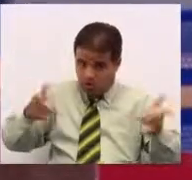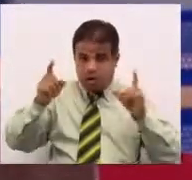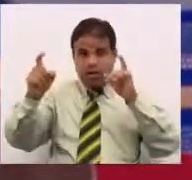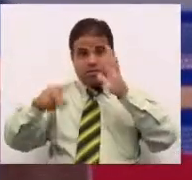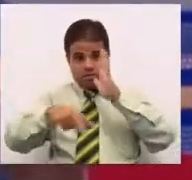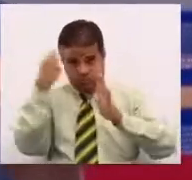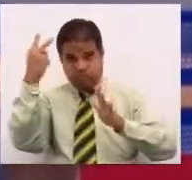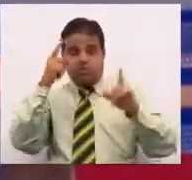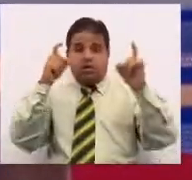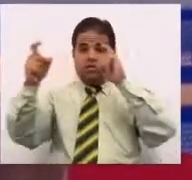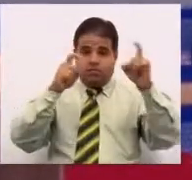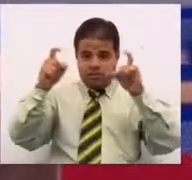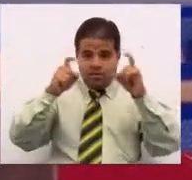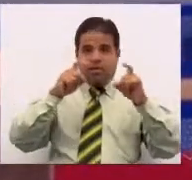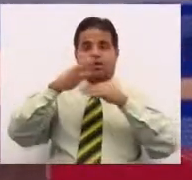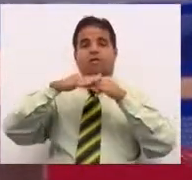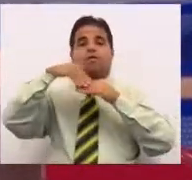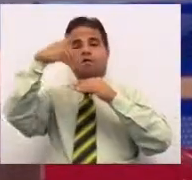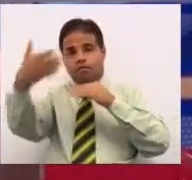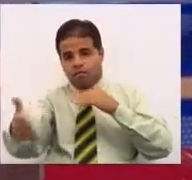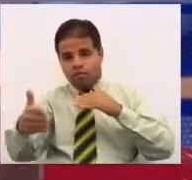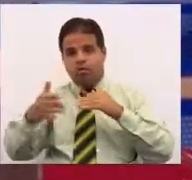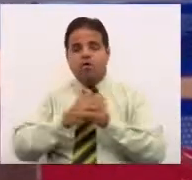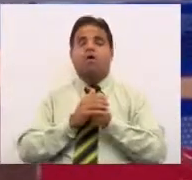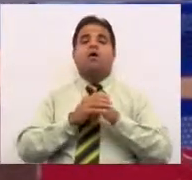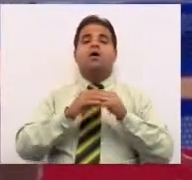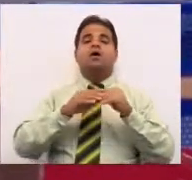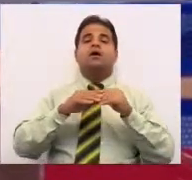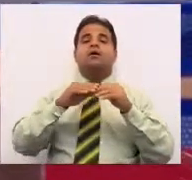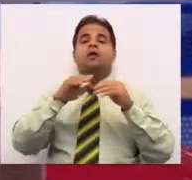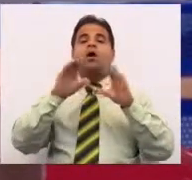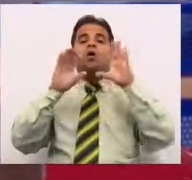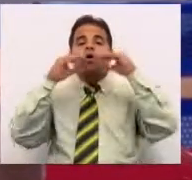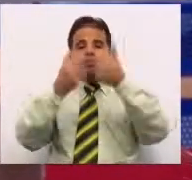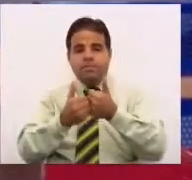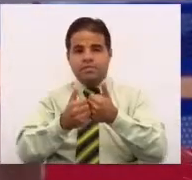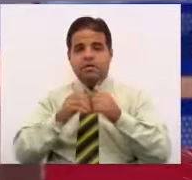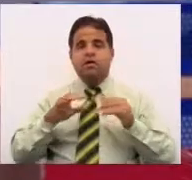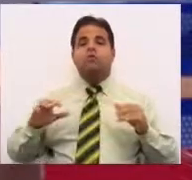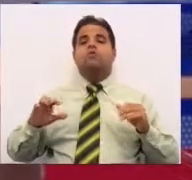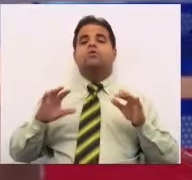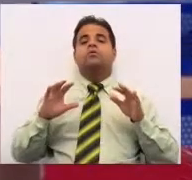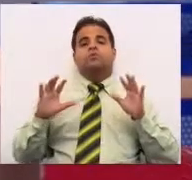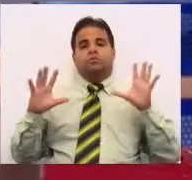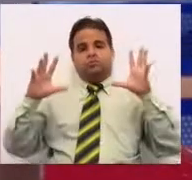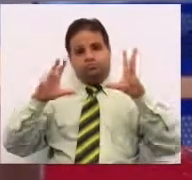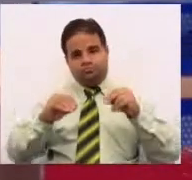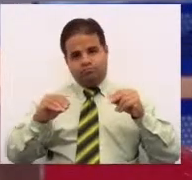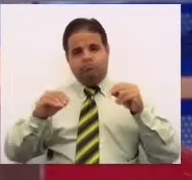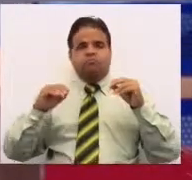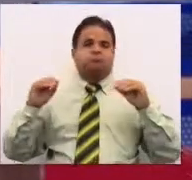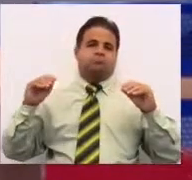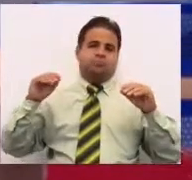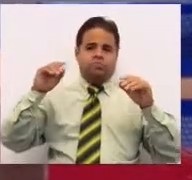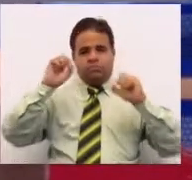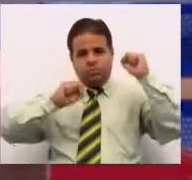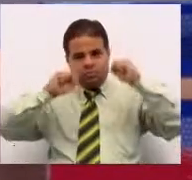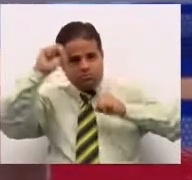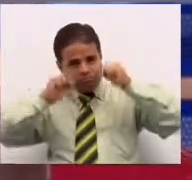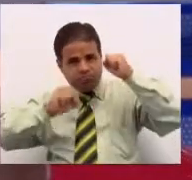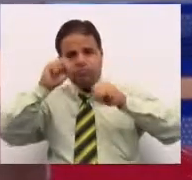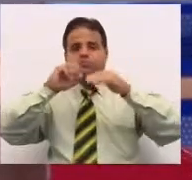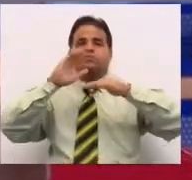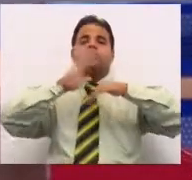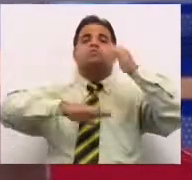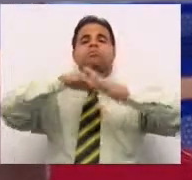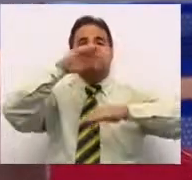uma reunião extraordinária, fora da ordinária da comissão, com todas as os órgãos competentes, desde o executivo, como a